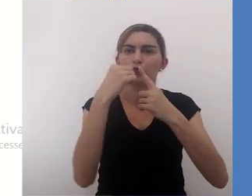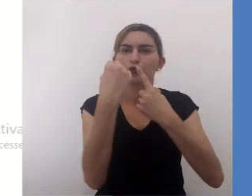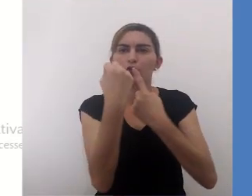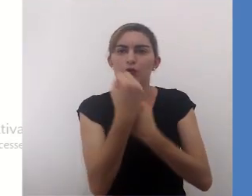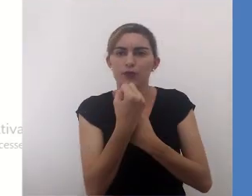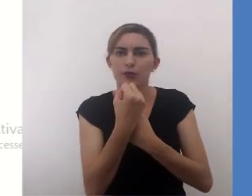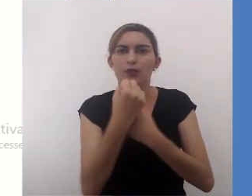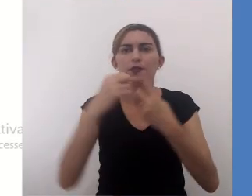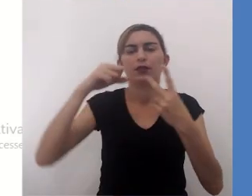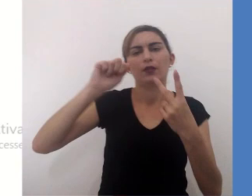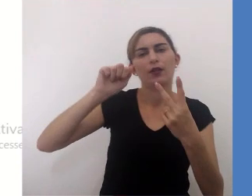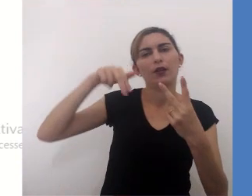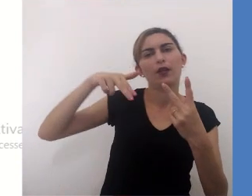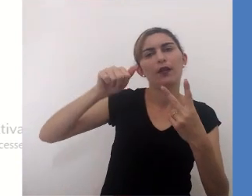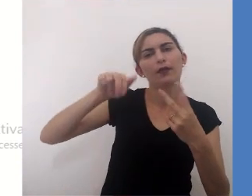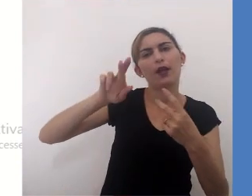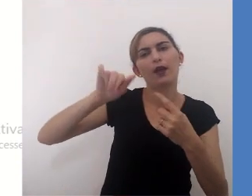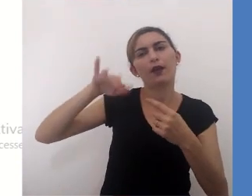socialistas e